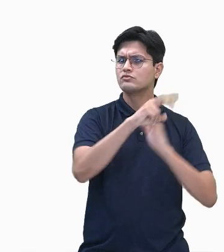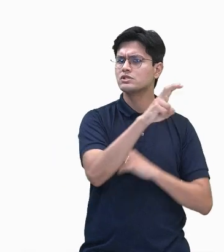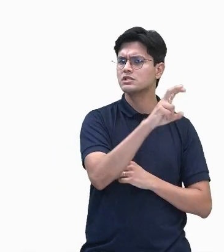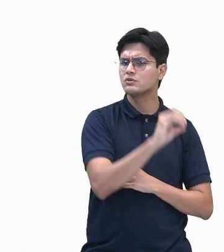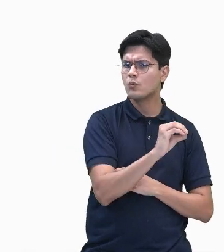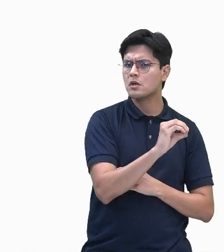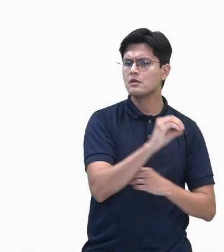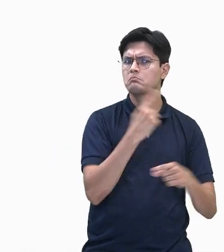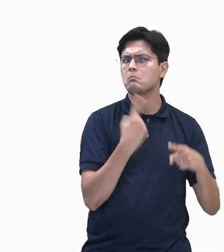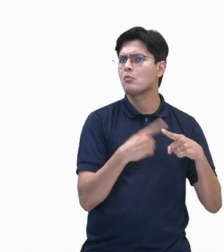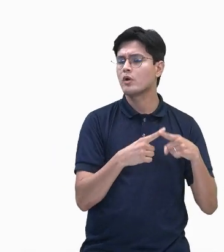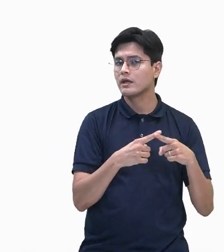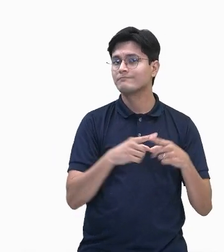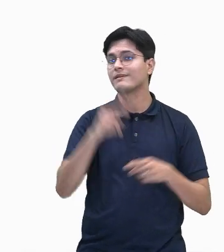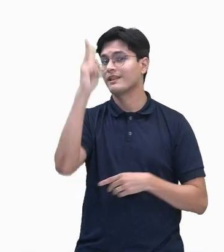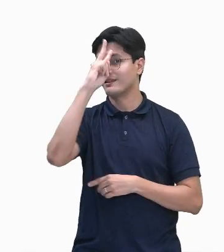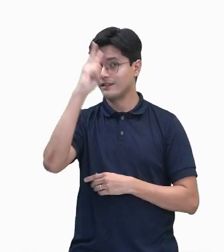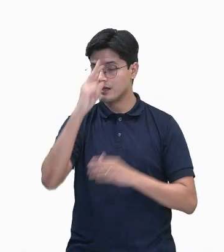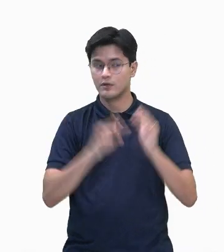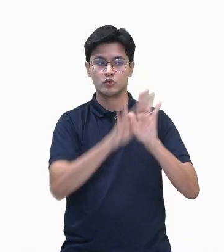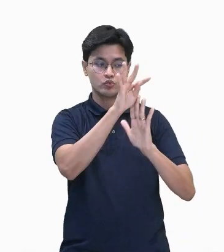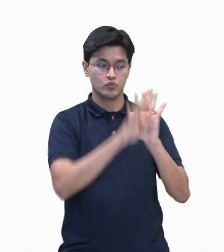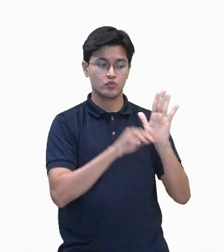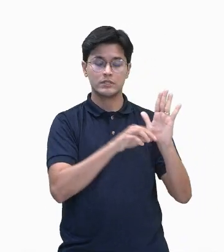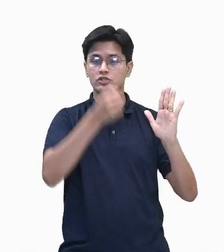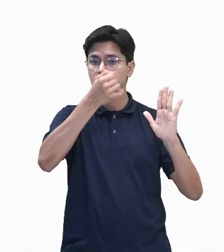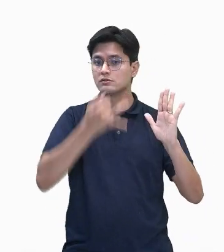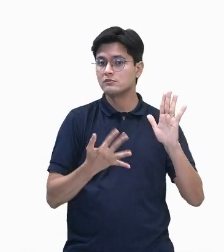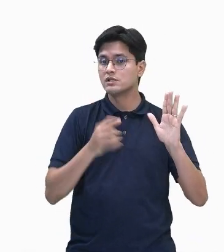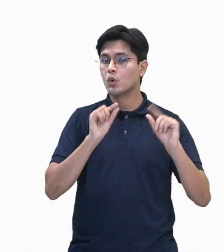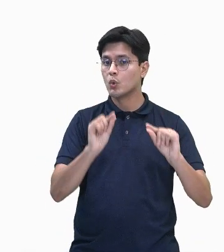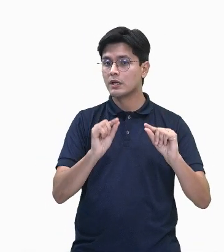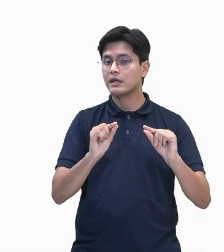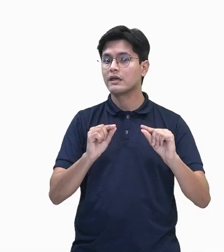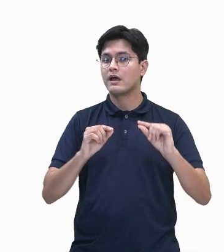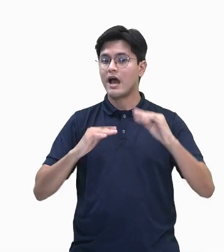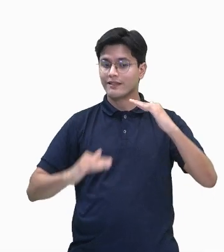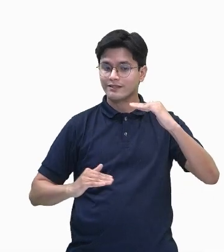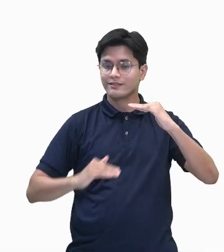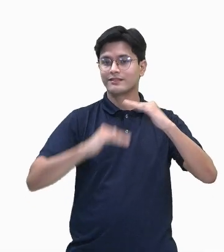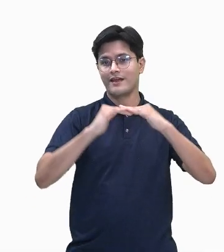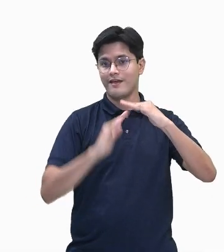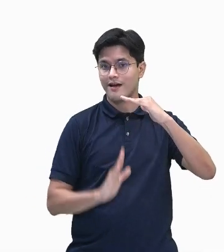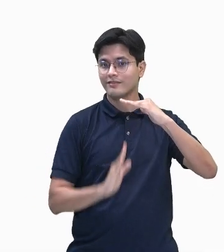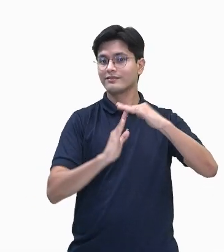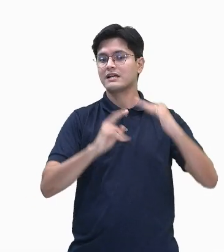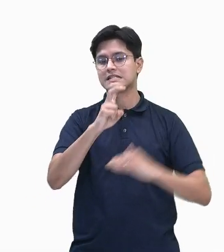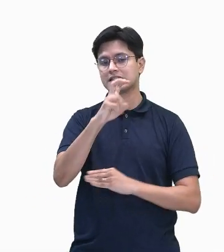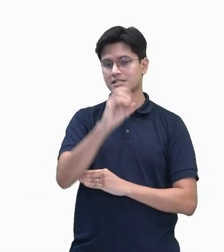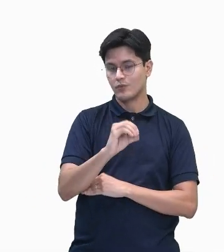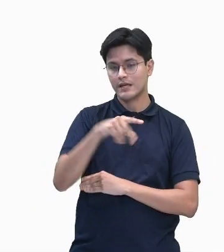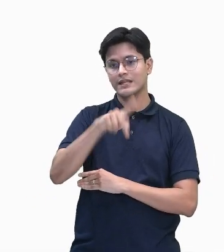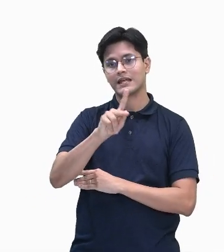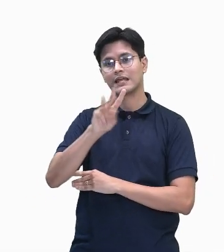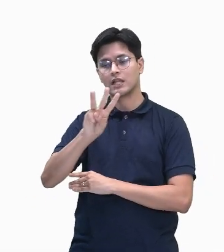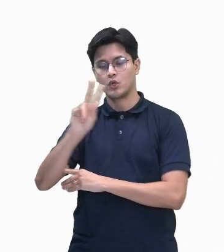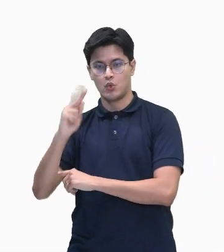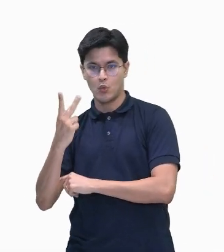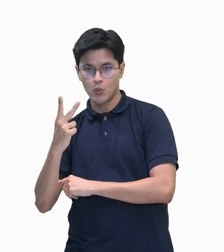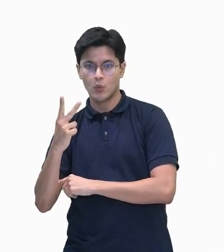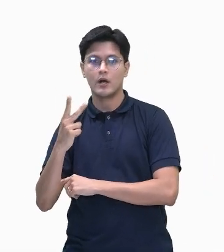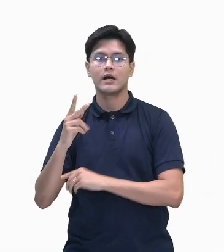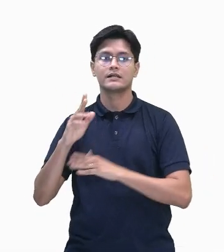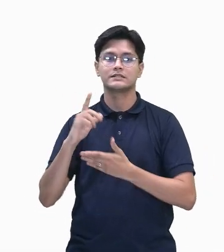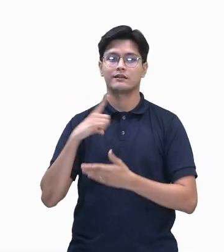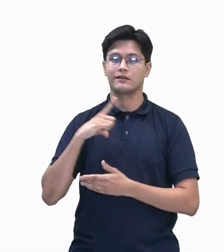kW seria igual a 38? Por isso, nós escrevemos x menos 50 se x for maior do que